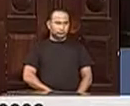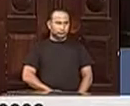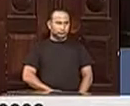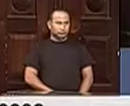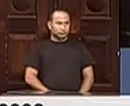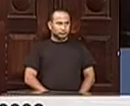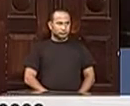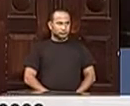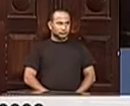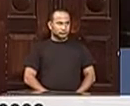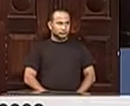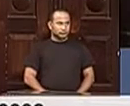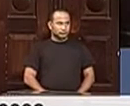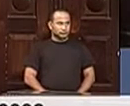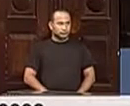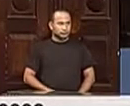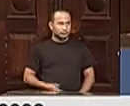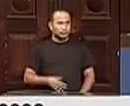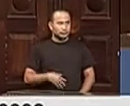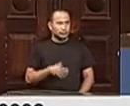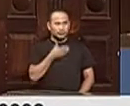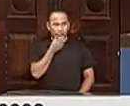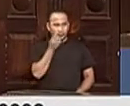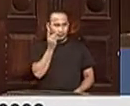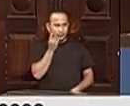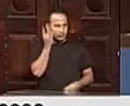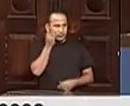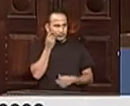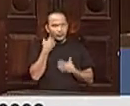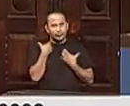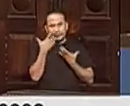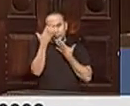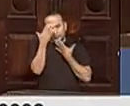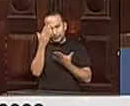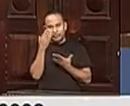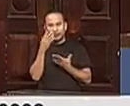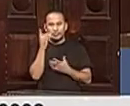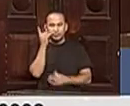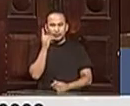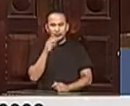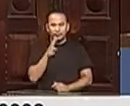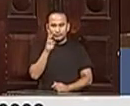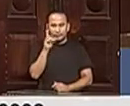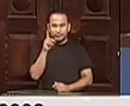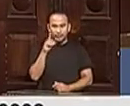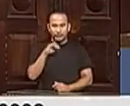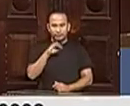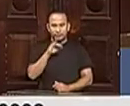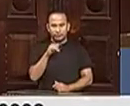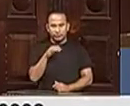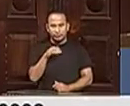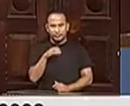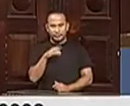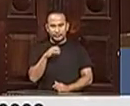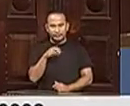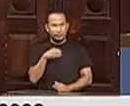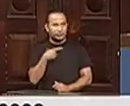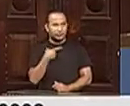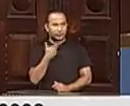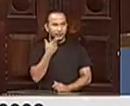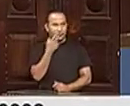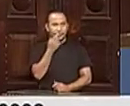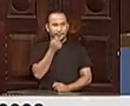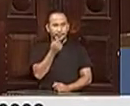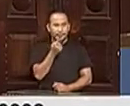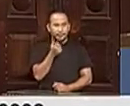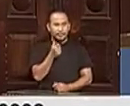Senhoras e senhores deputados, queria agradecer a gentileza do deputado Valdec Carneiro, deputado Jânio Mendes, pelo